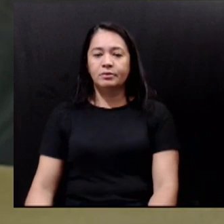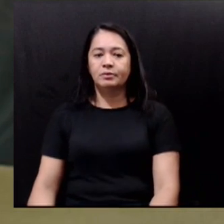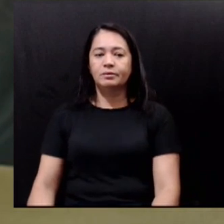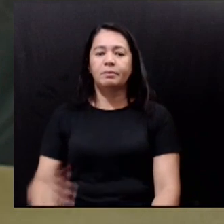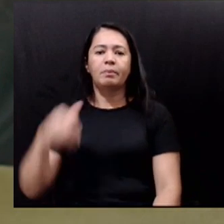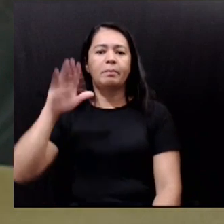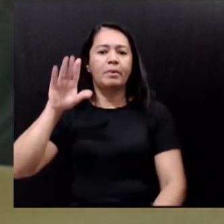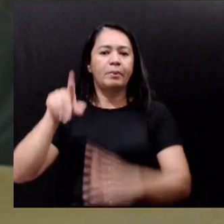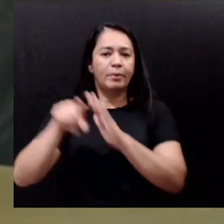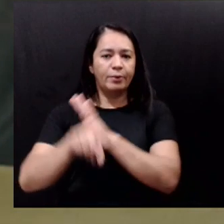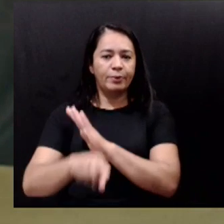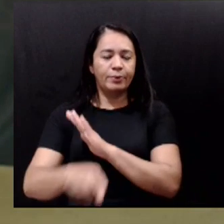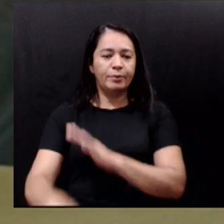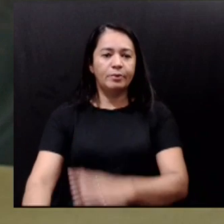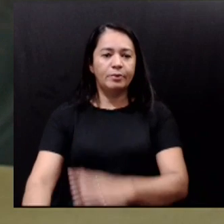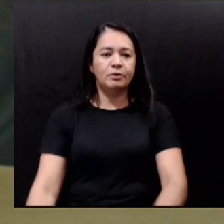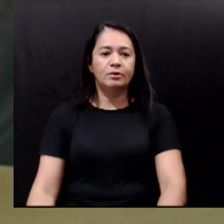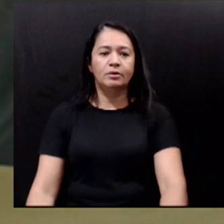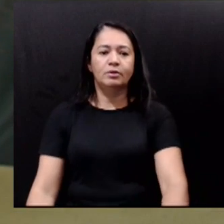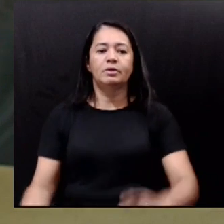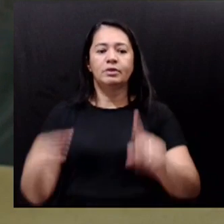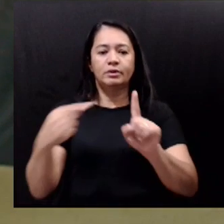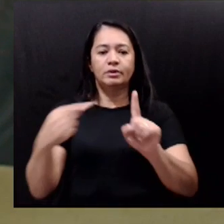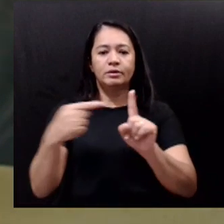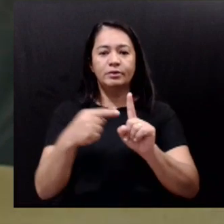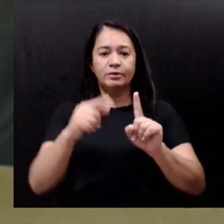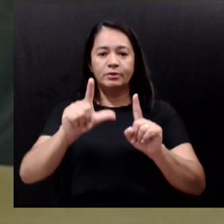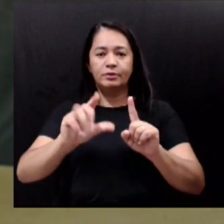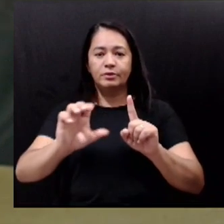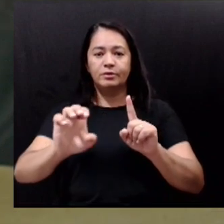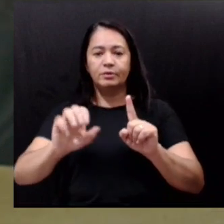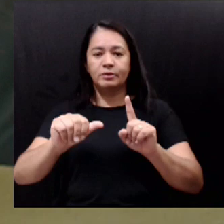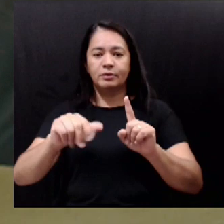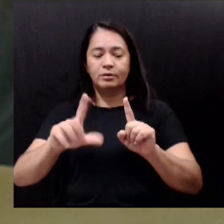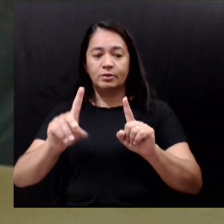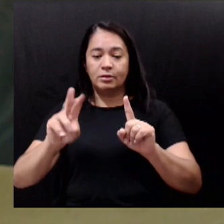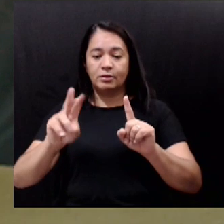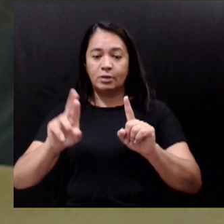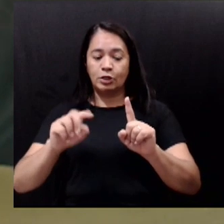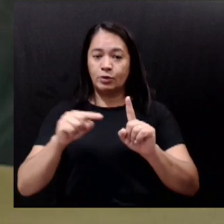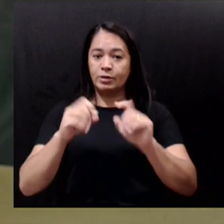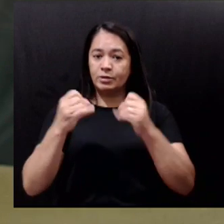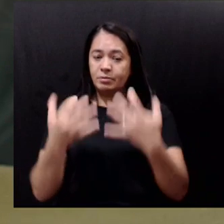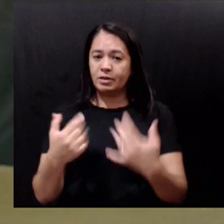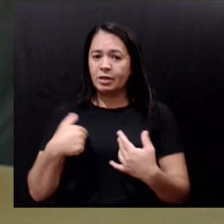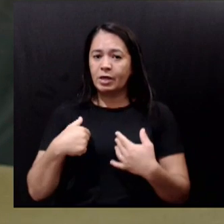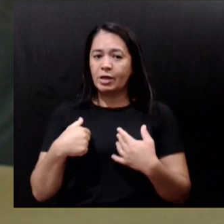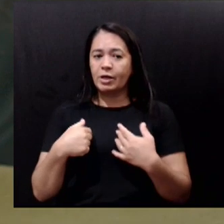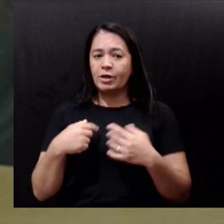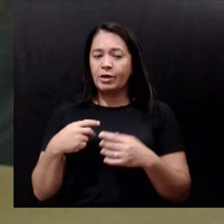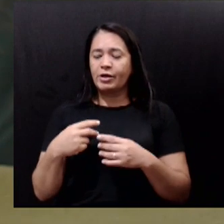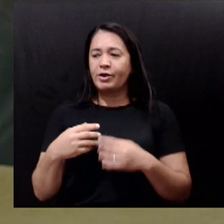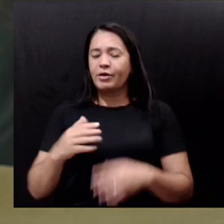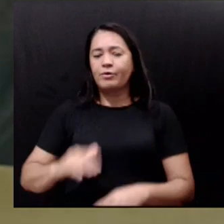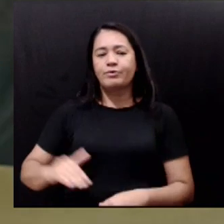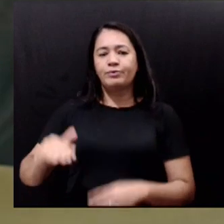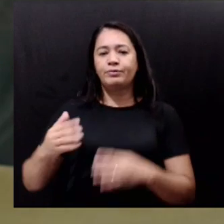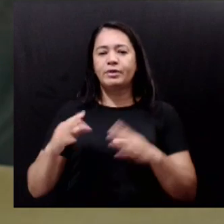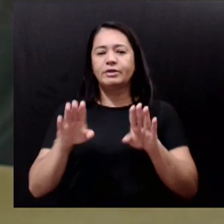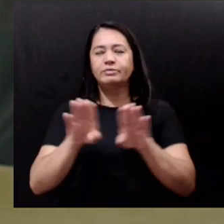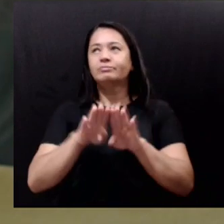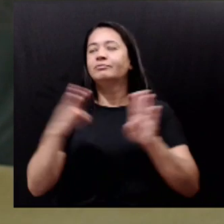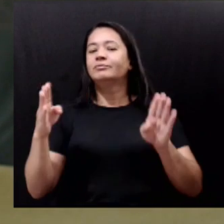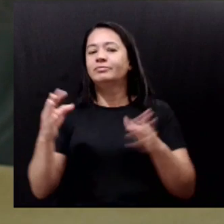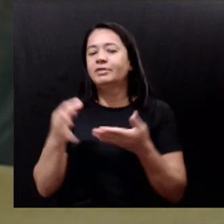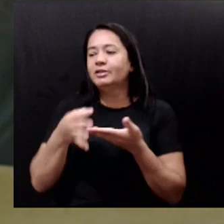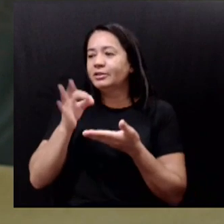mandar. O Leandro do Jardim Garcia, ele diz: fui criado com porta aberta. Ai, que delícia, cheiro de café na casa da vizinha. Essa